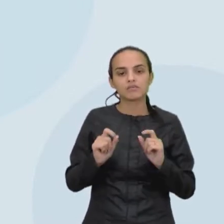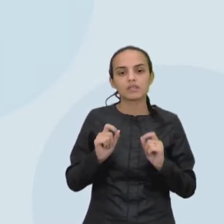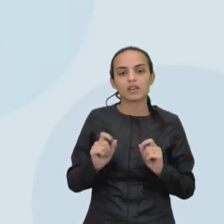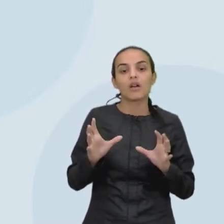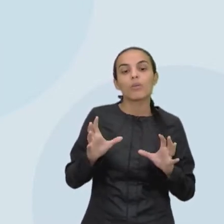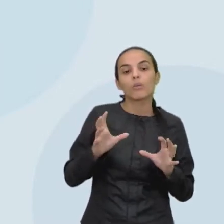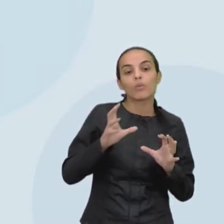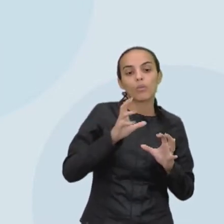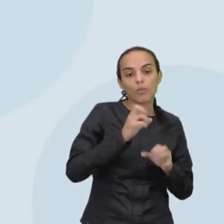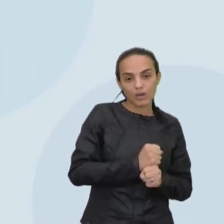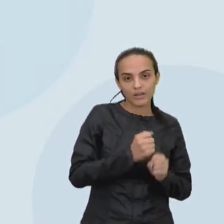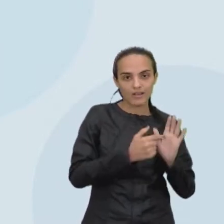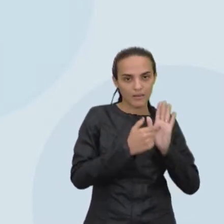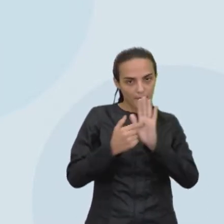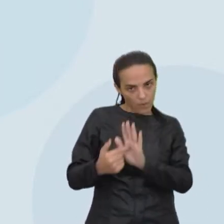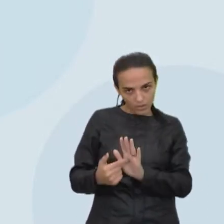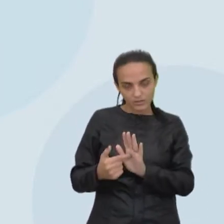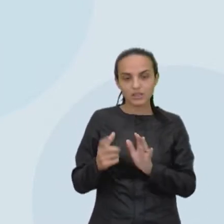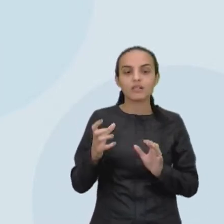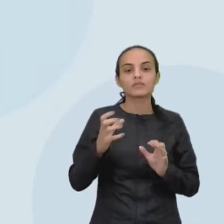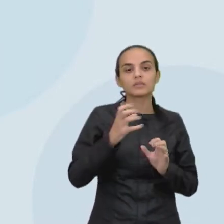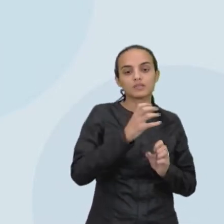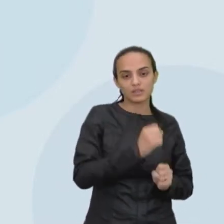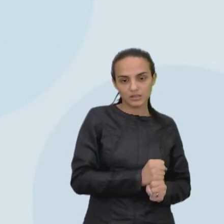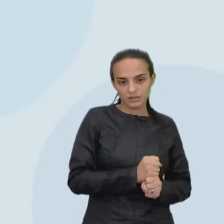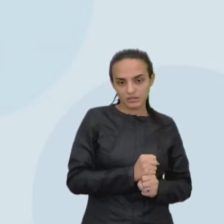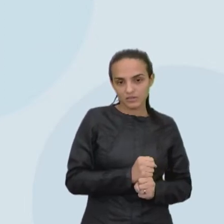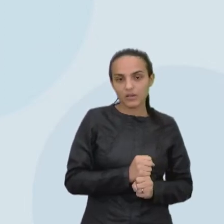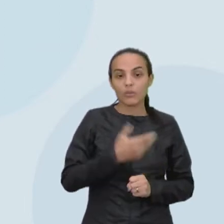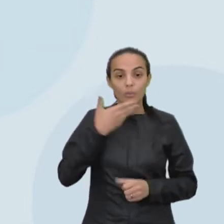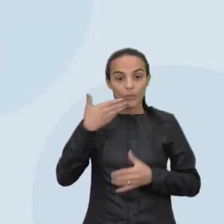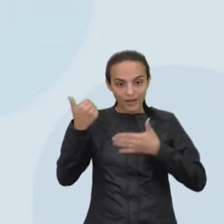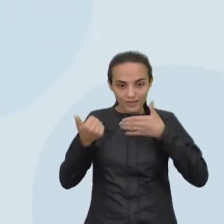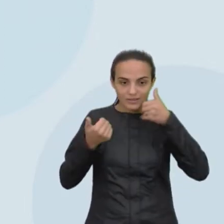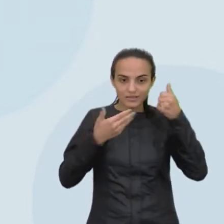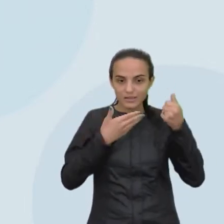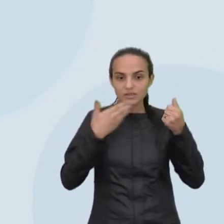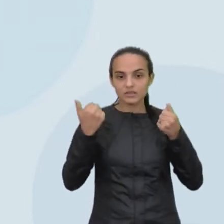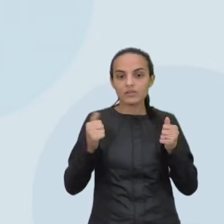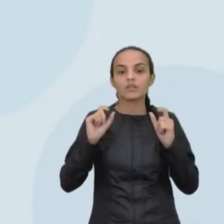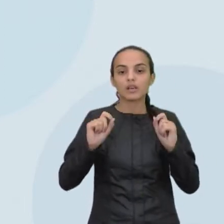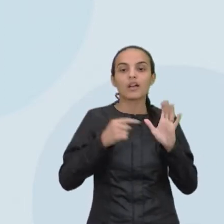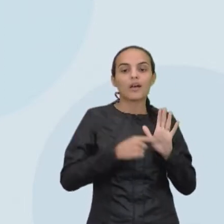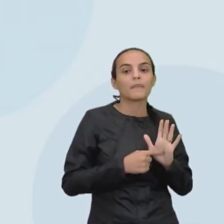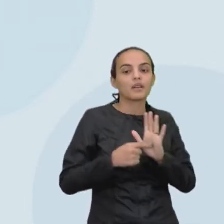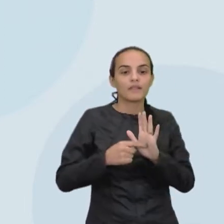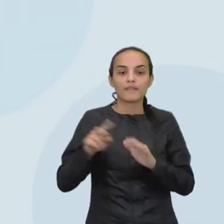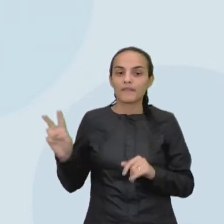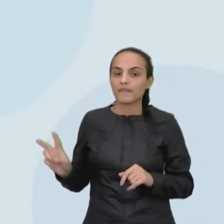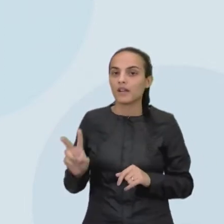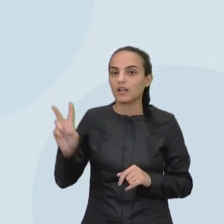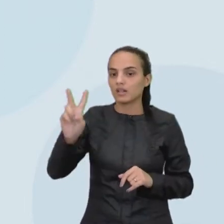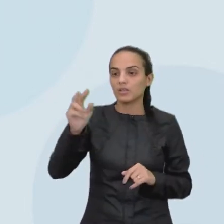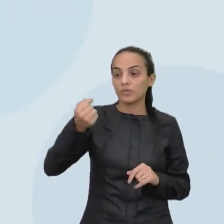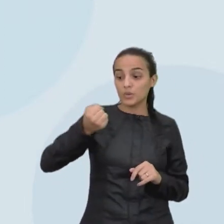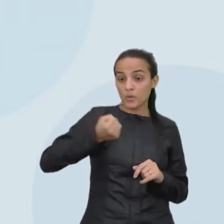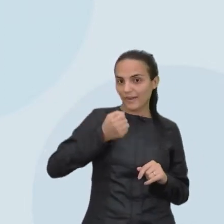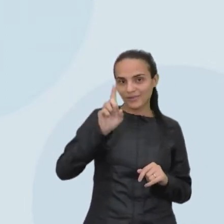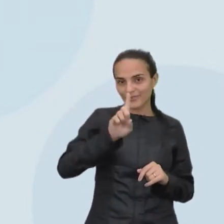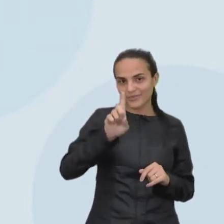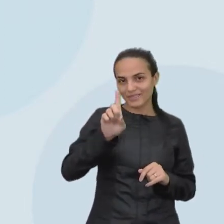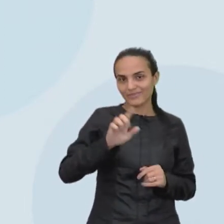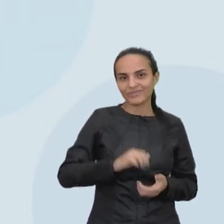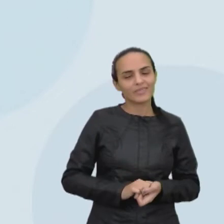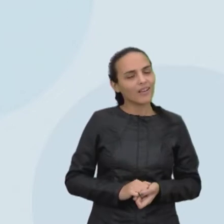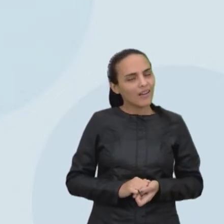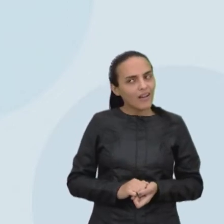a questão das amostras, né? As variáveis qualitativas, elas são aquelas que apresentam valores não numéricos.